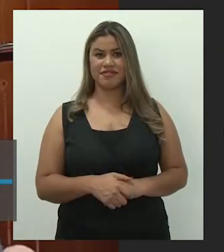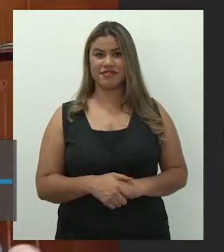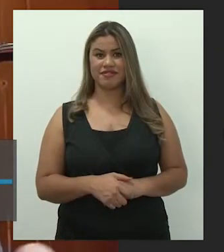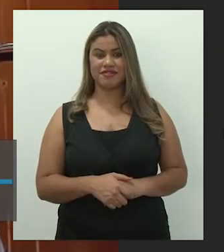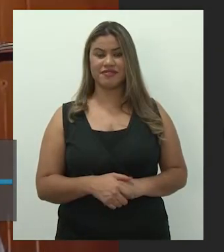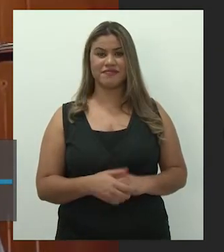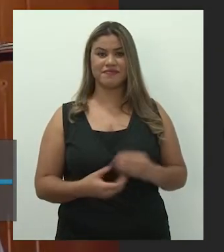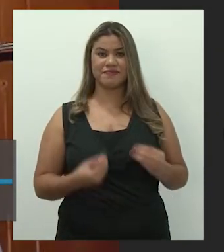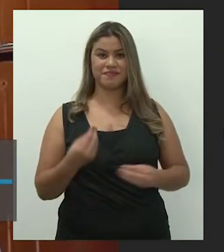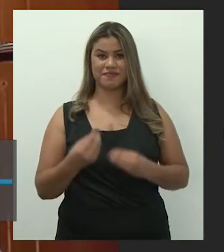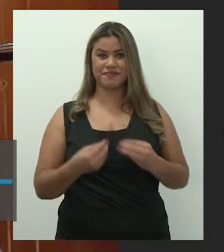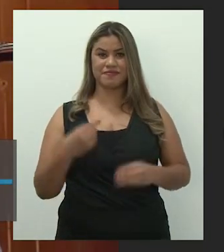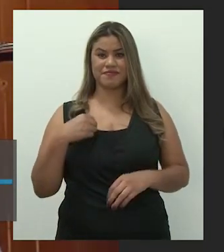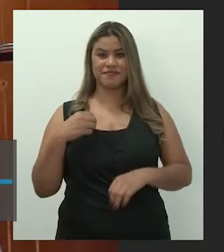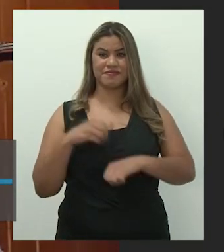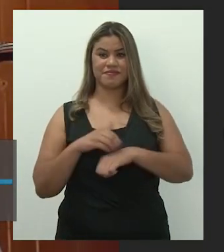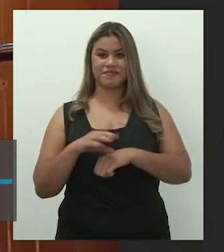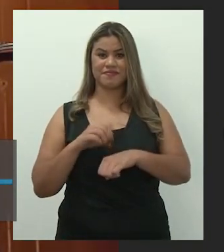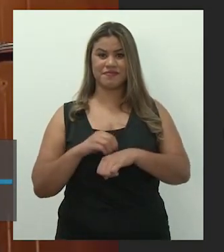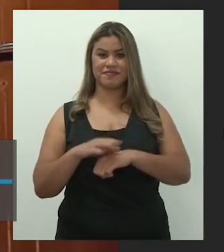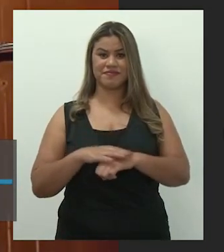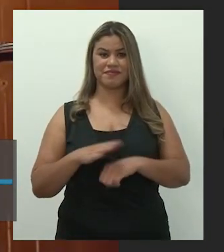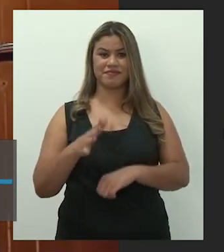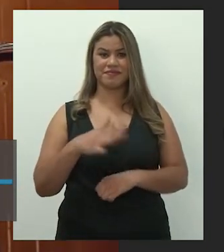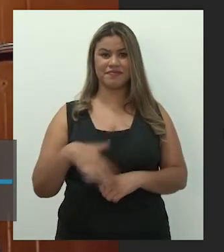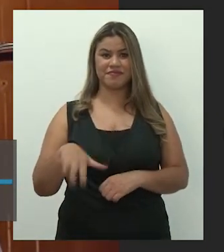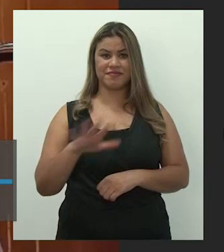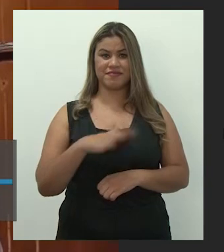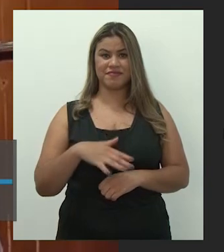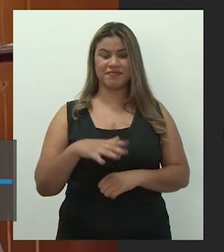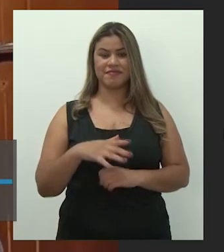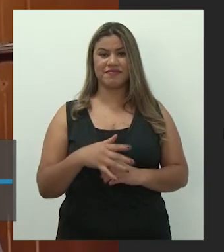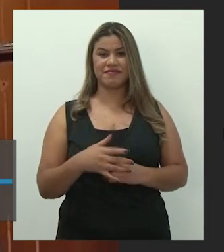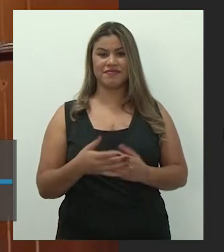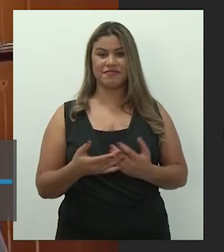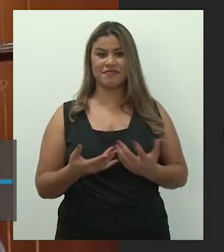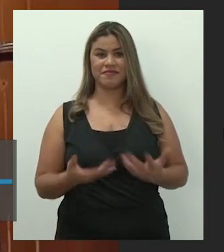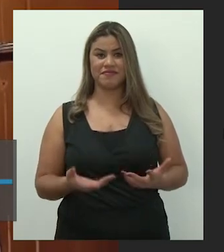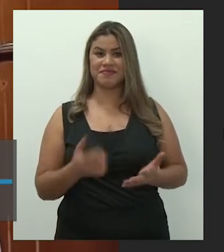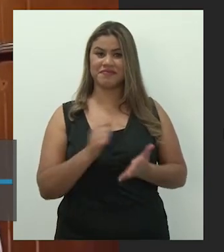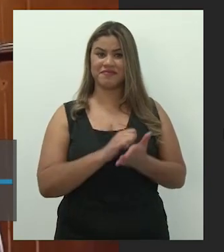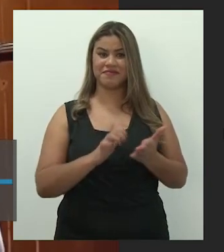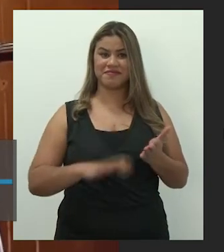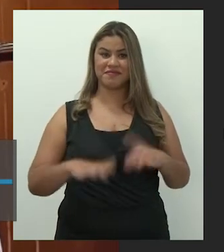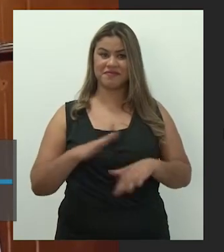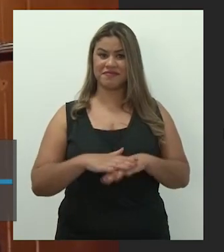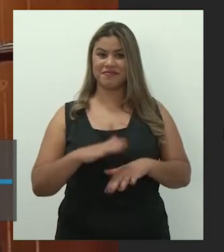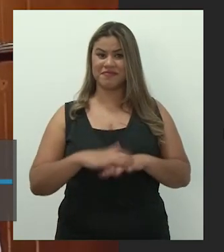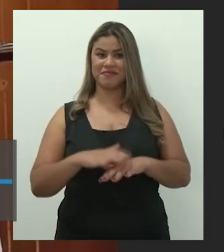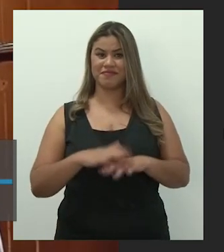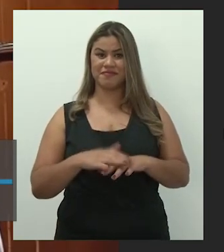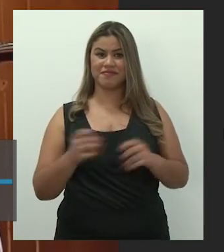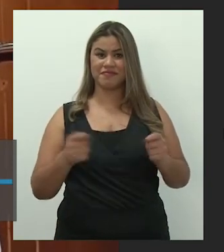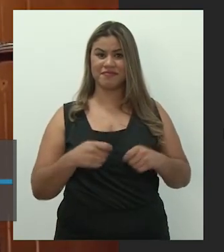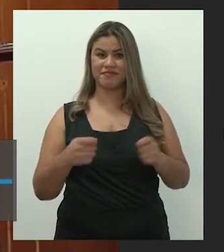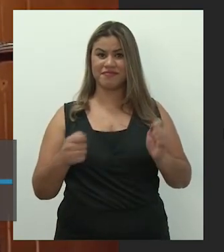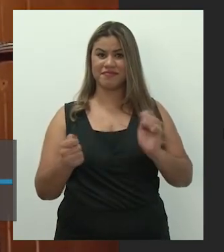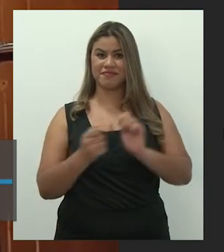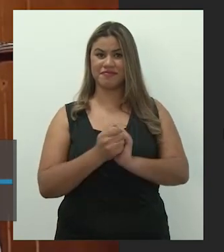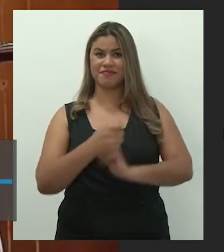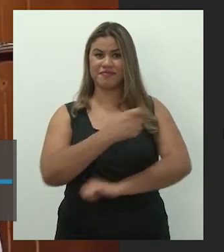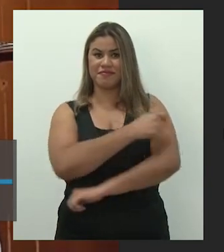E aí fica mais uma sugestão para vocês, né, pessoal? De atividade que vocês podem fazer com os